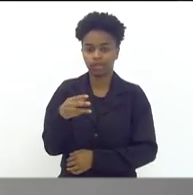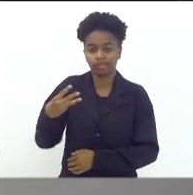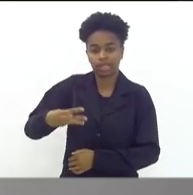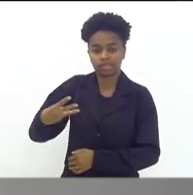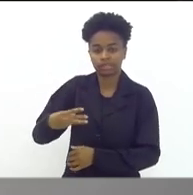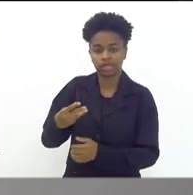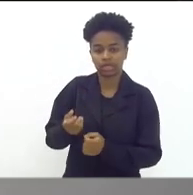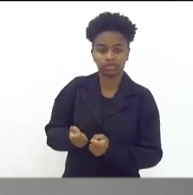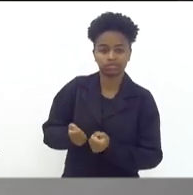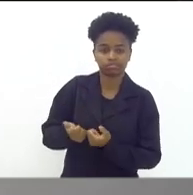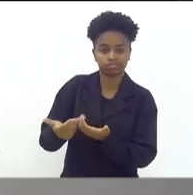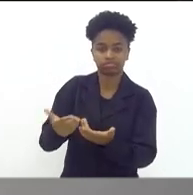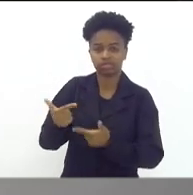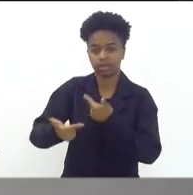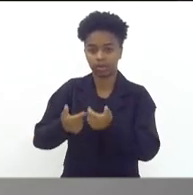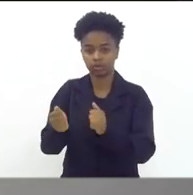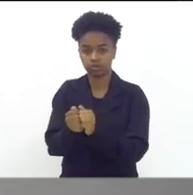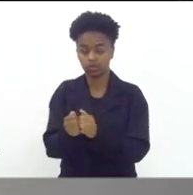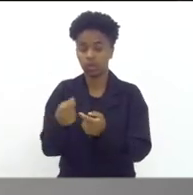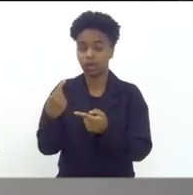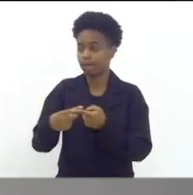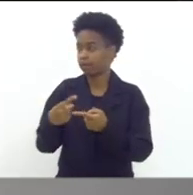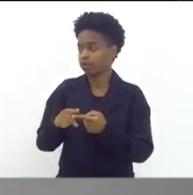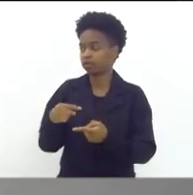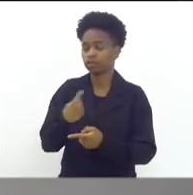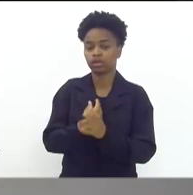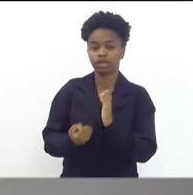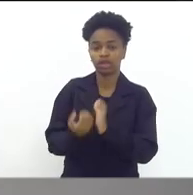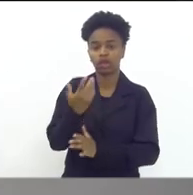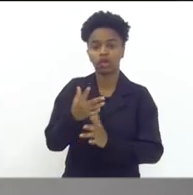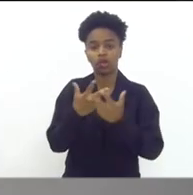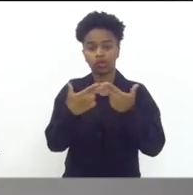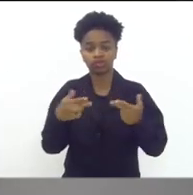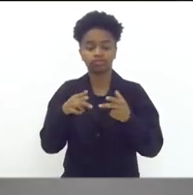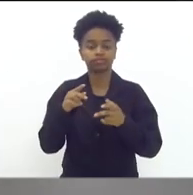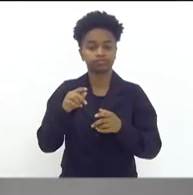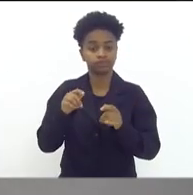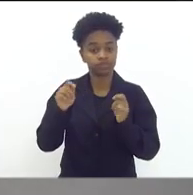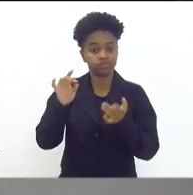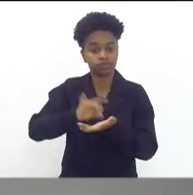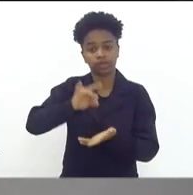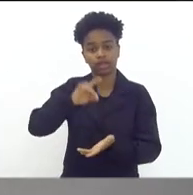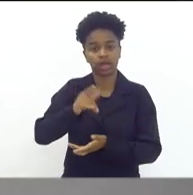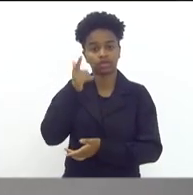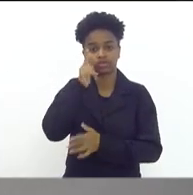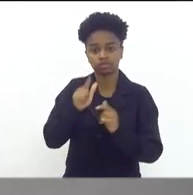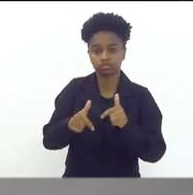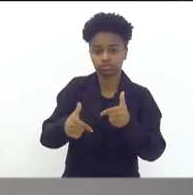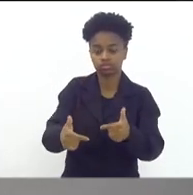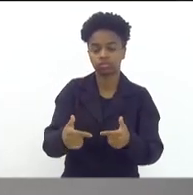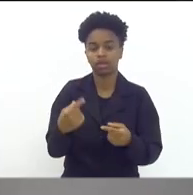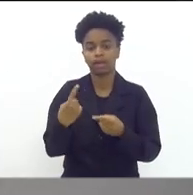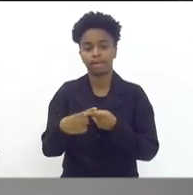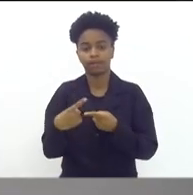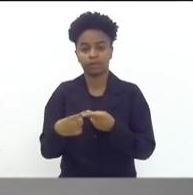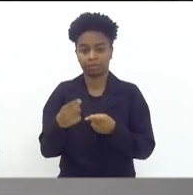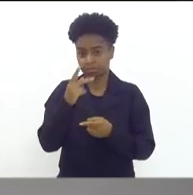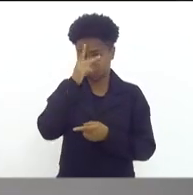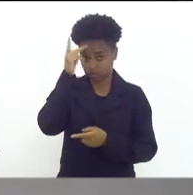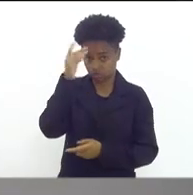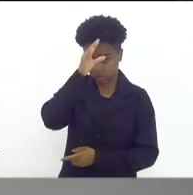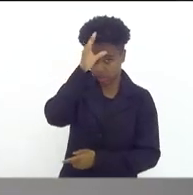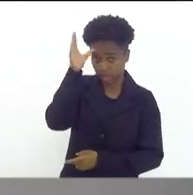está costurando com eles algo que dê efetividade que o sejam os usuários